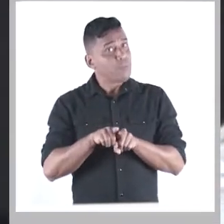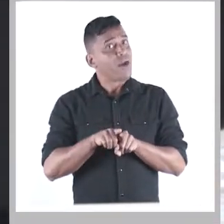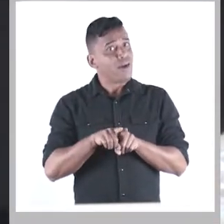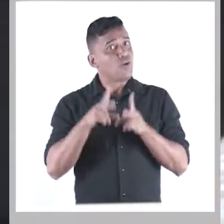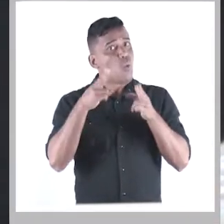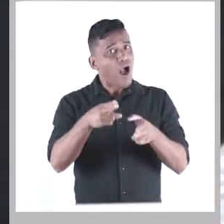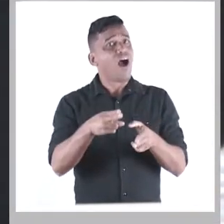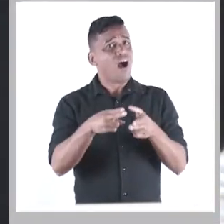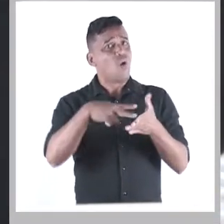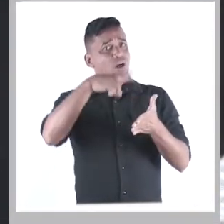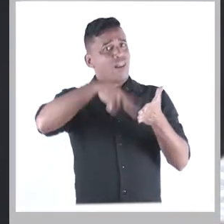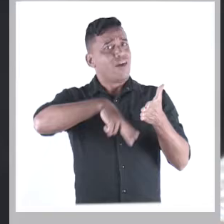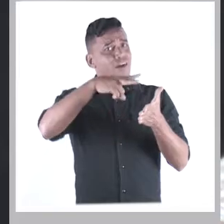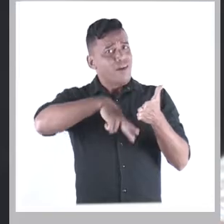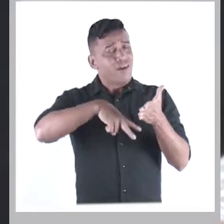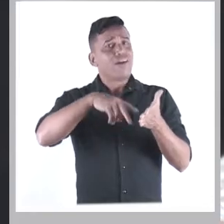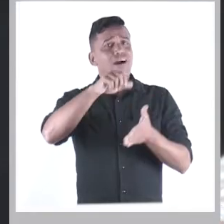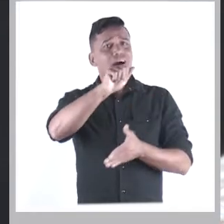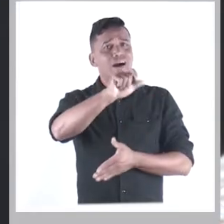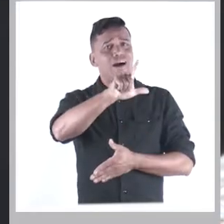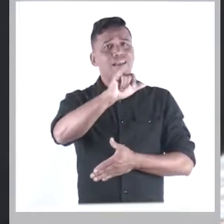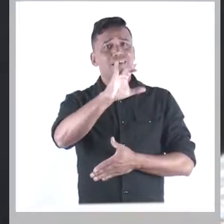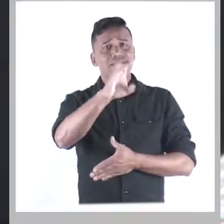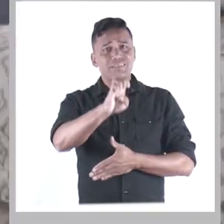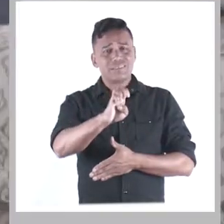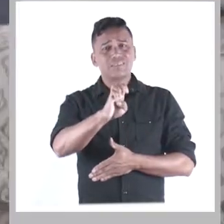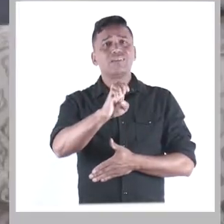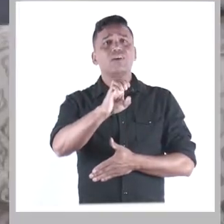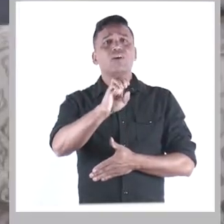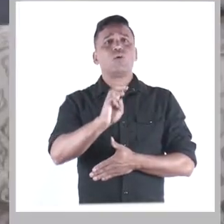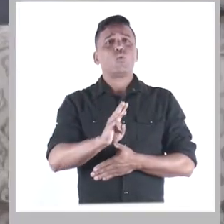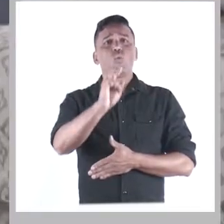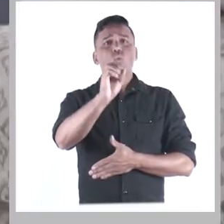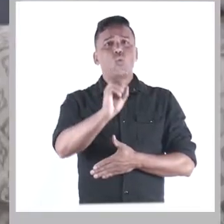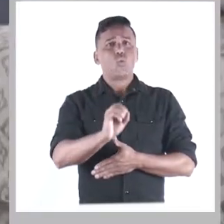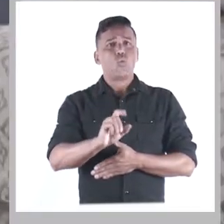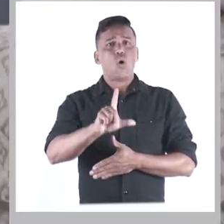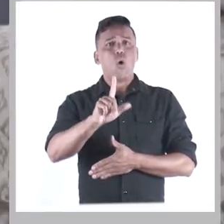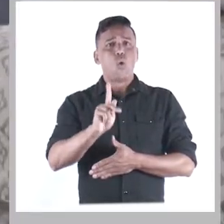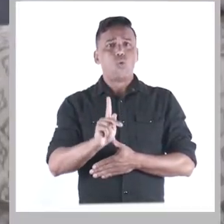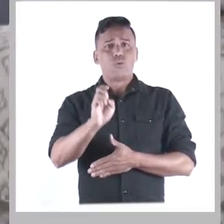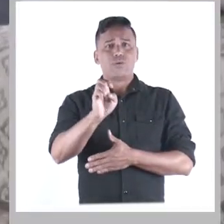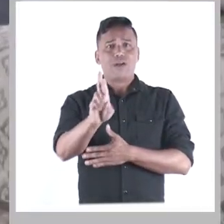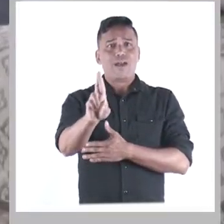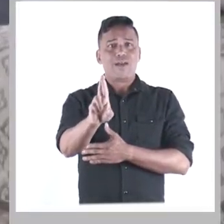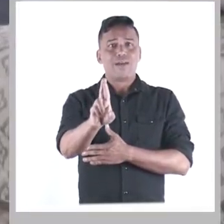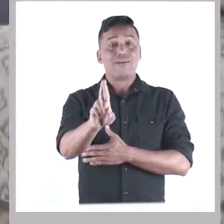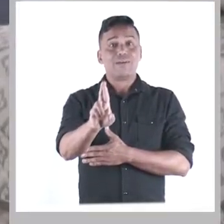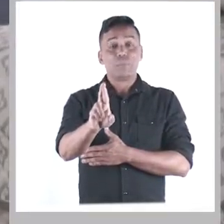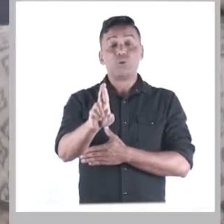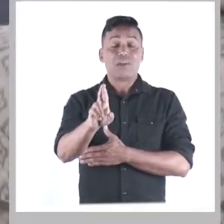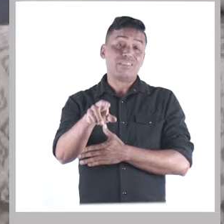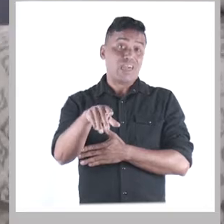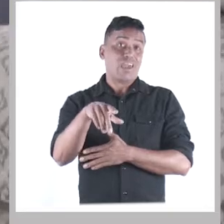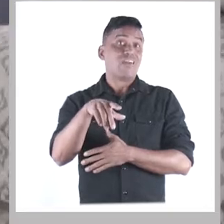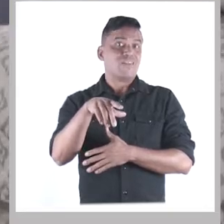eu também li recentemente Alice Walker. Porque teve um movimento também de